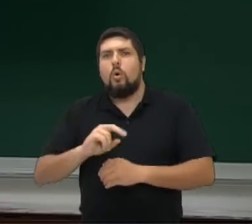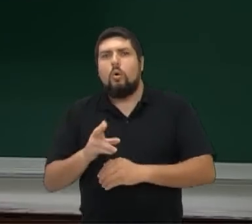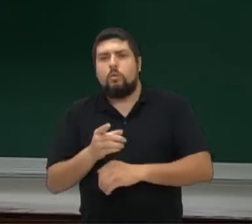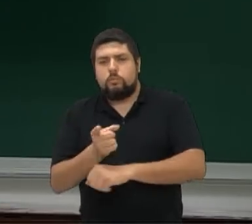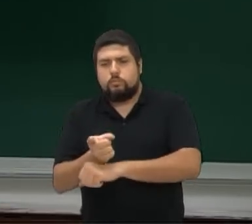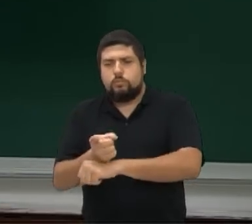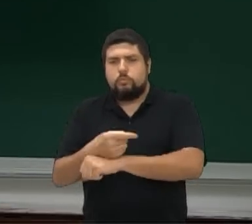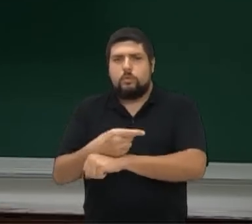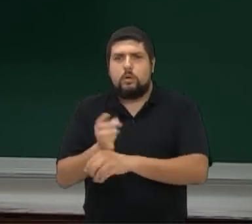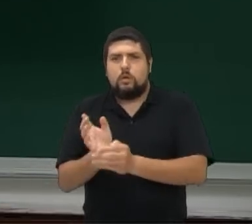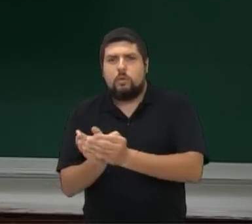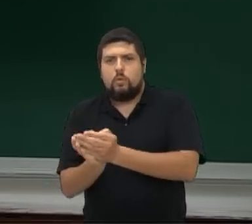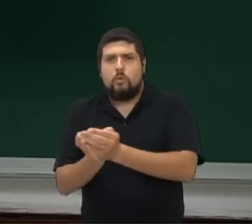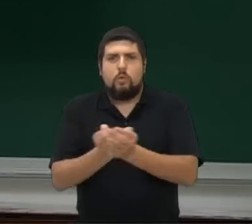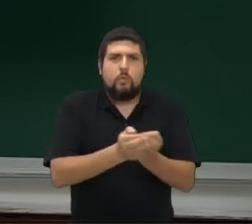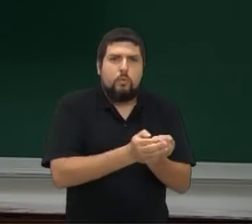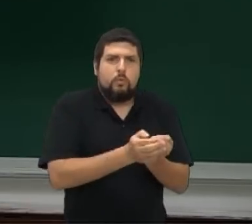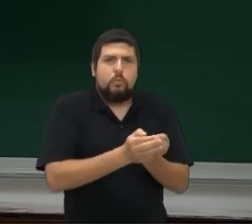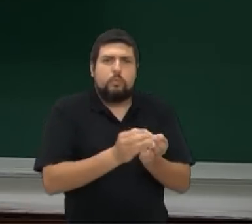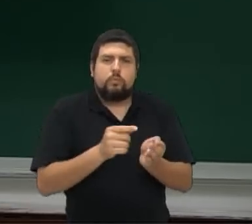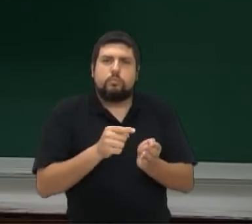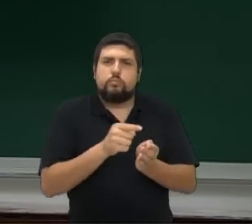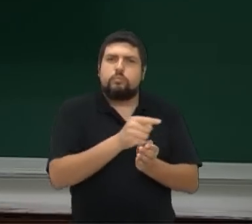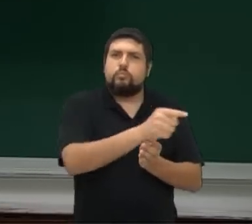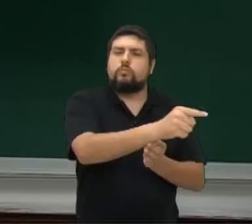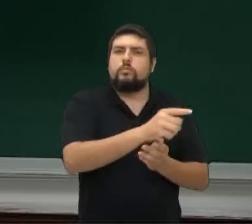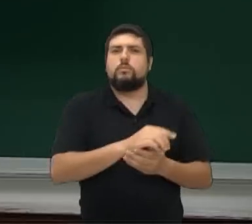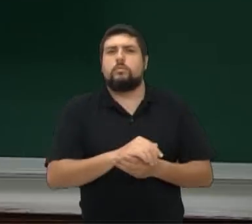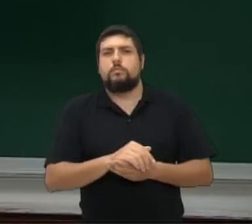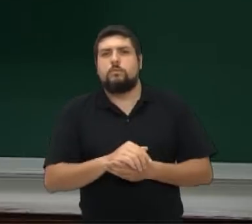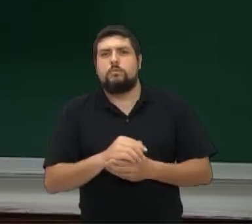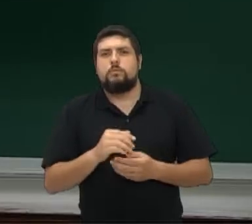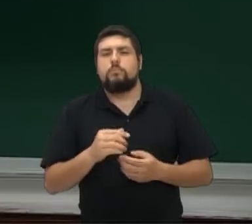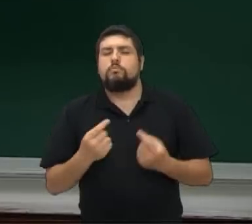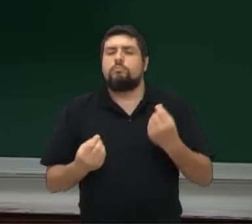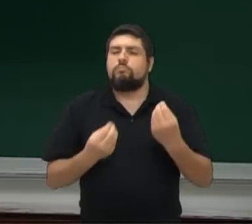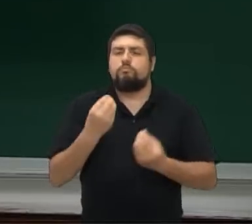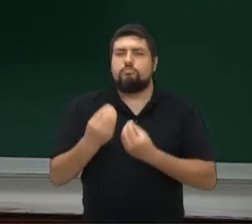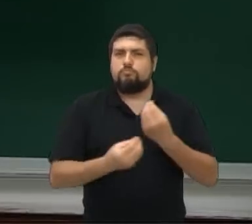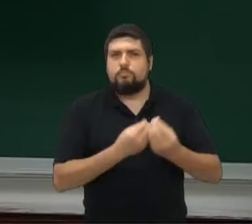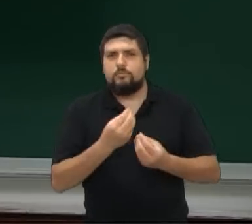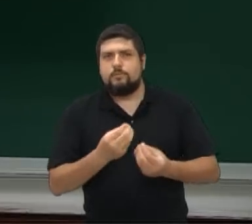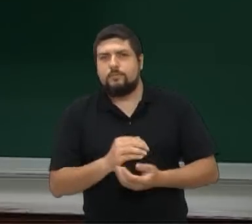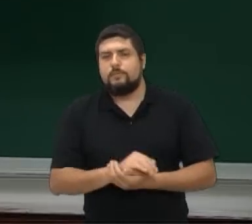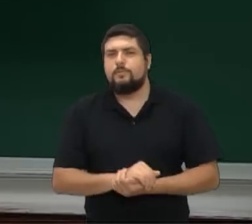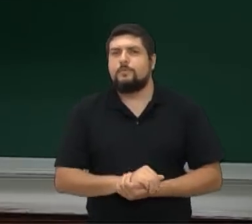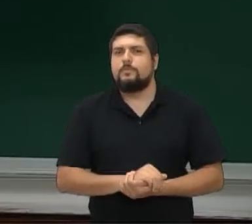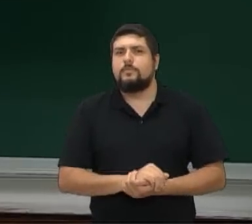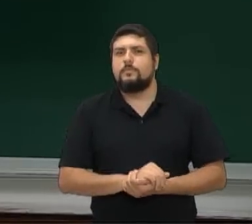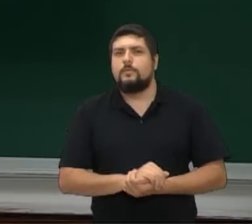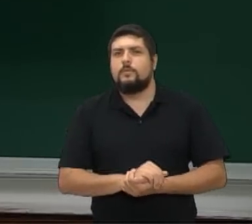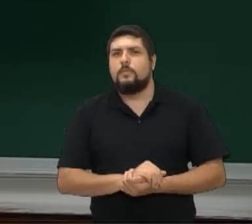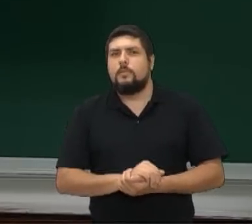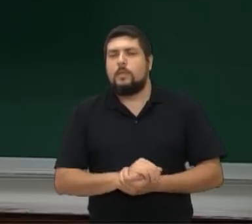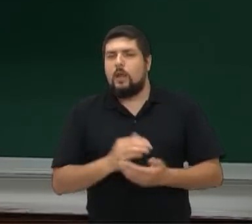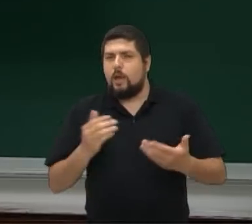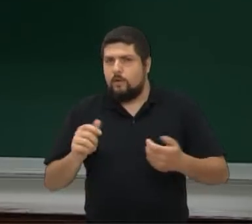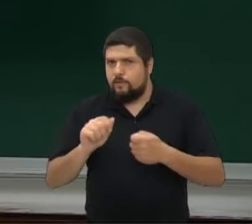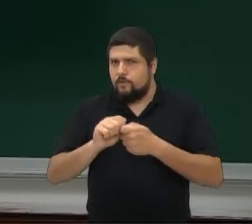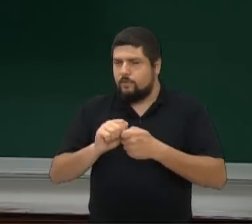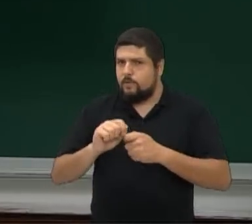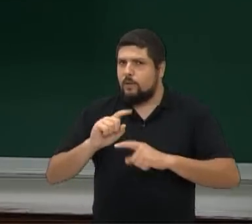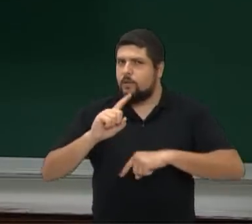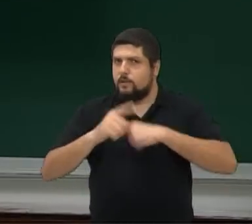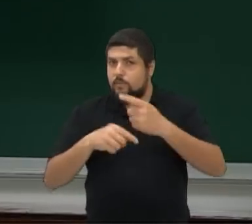sentido anti-horário. Vamos lá? Vamos fazer a primeira. E depois a professora dá um tempinho para vocês fazerem